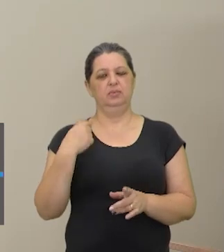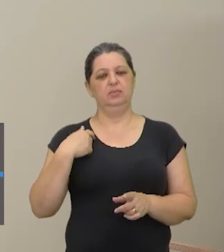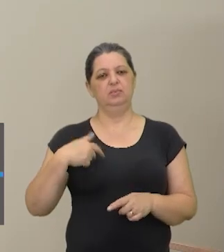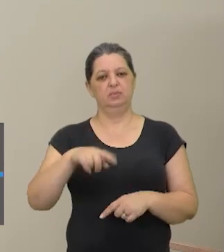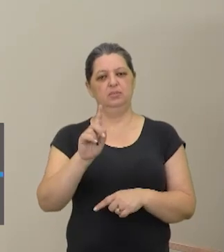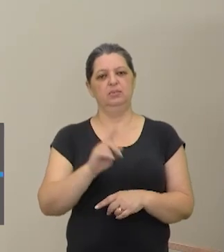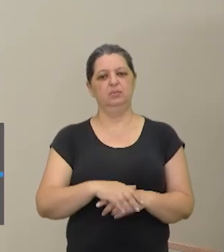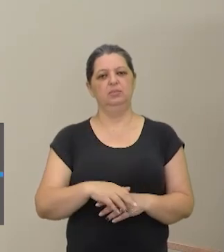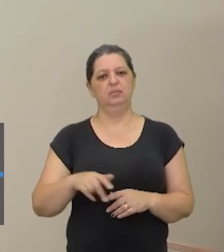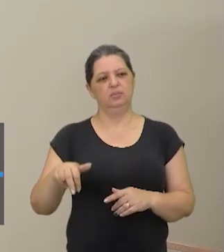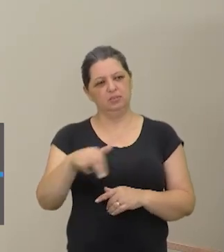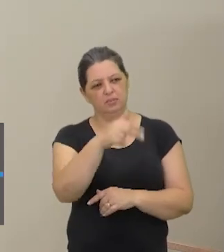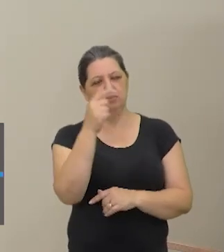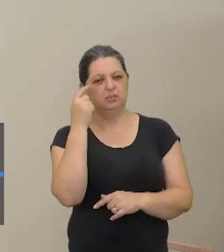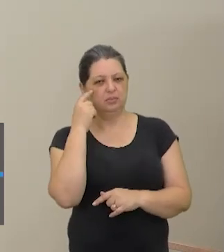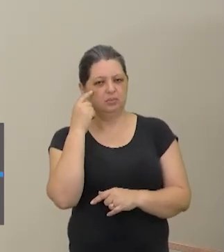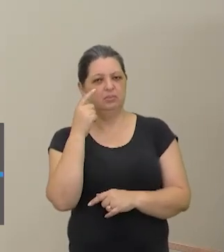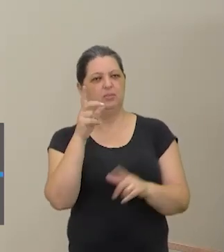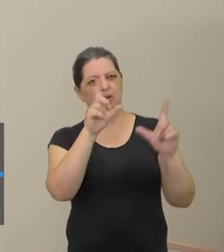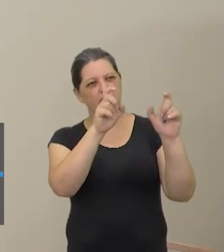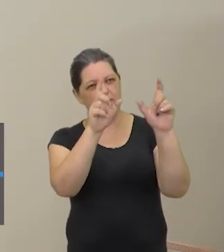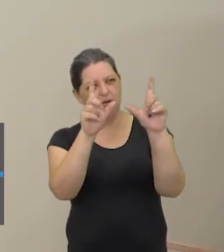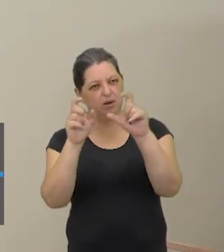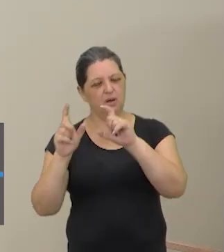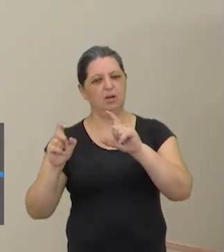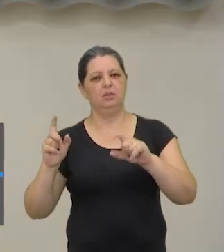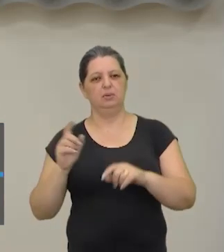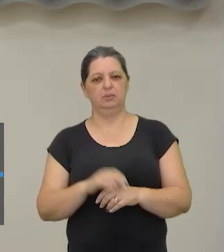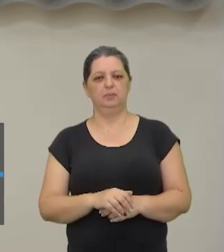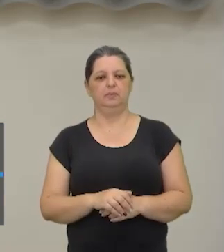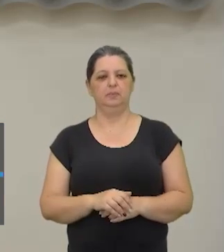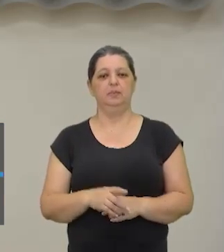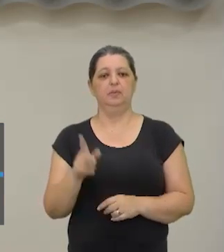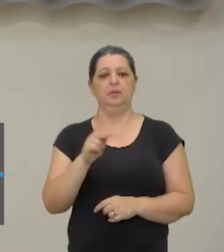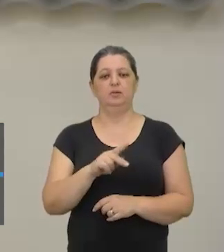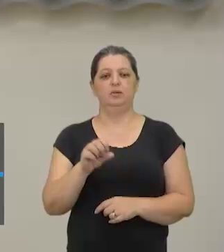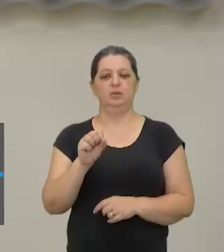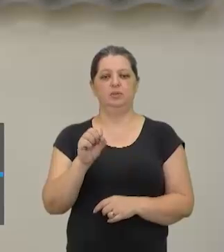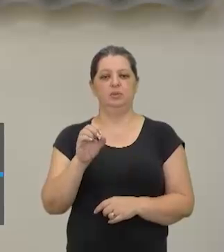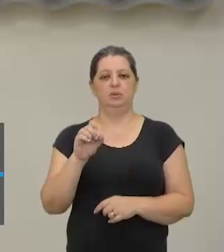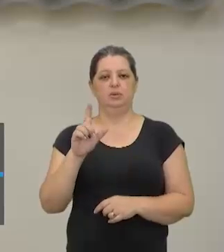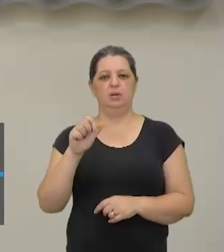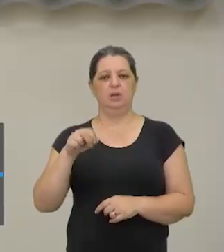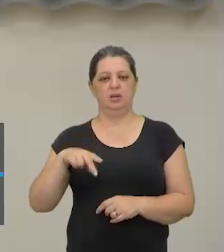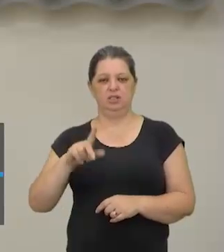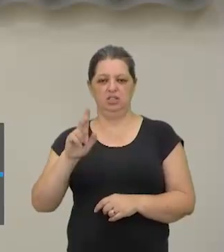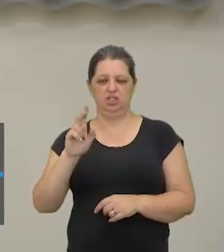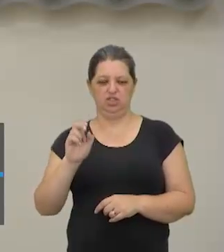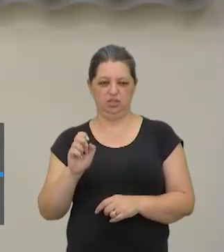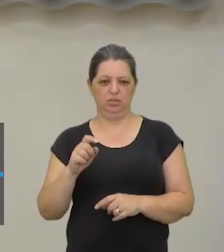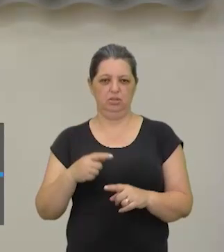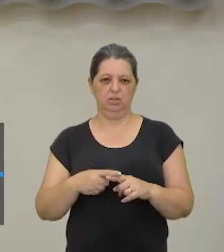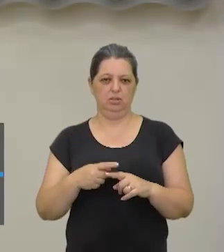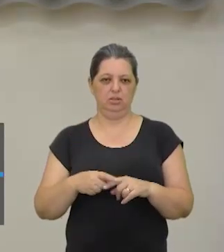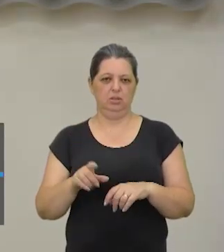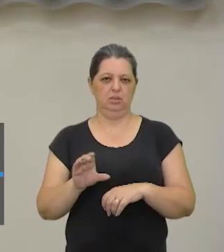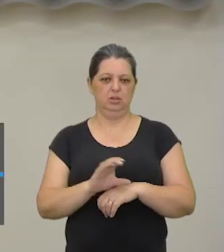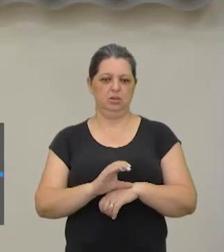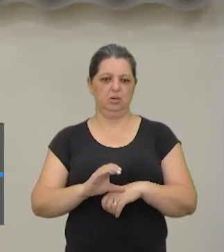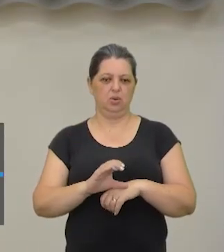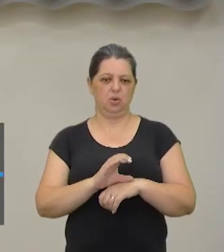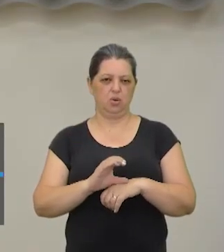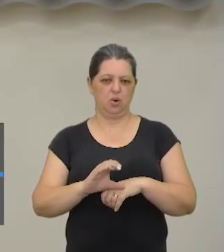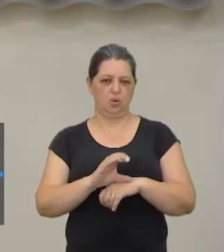lá, quando eu passo lá de vez em quando, sempre a gente tirando foto. A professora Solange comentou que é de cobre. Ah, pode Acredito que ser. seja